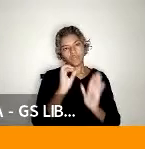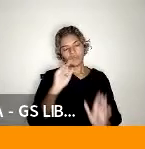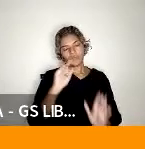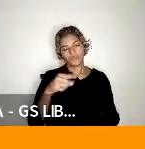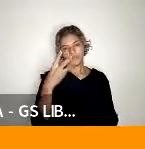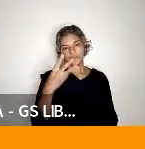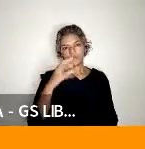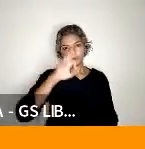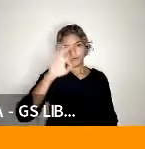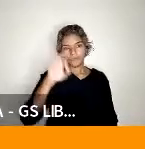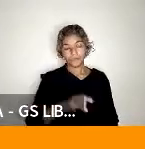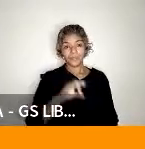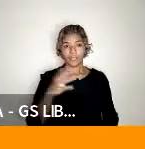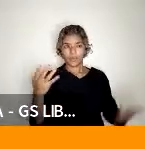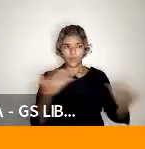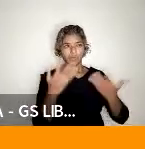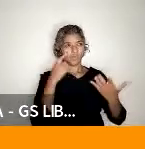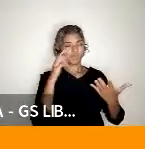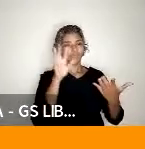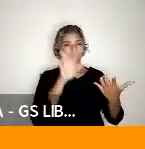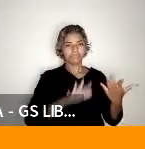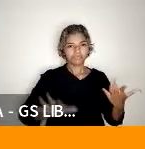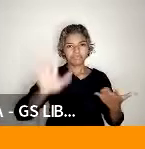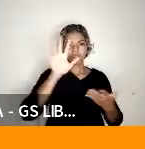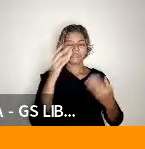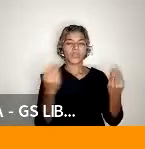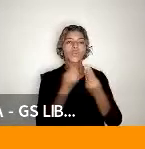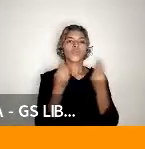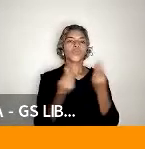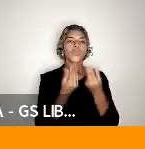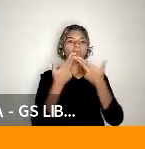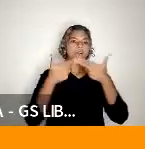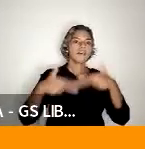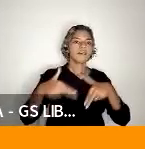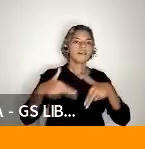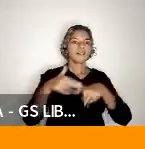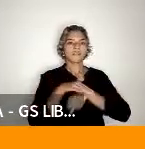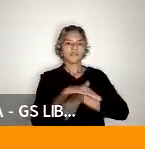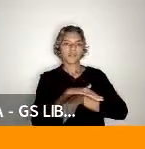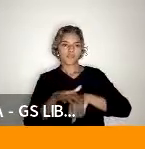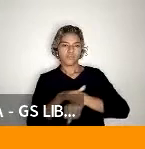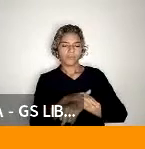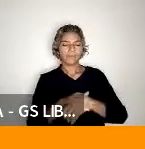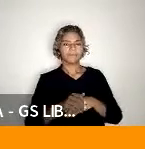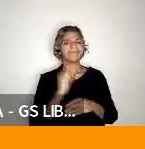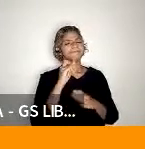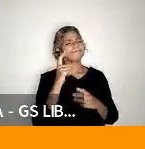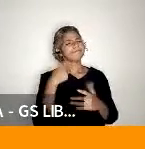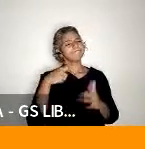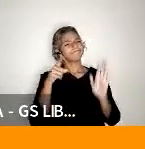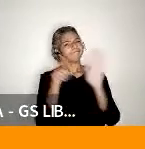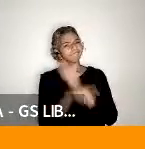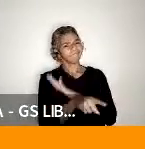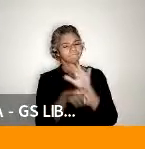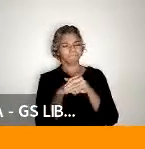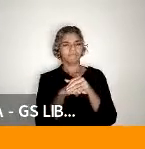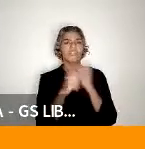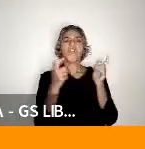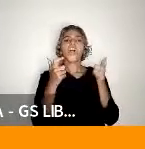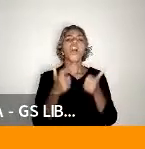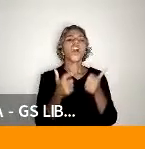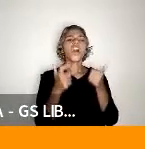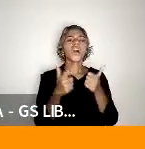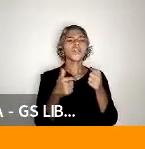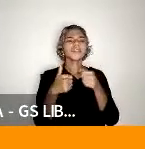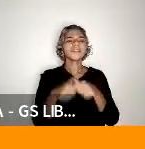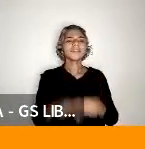a configuração, se a gente pensar na perspectiva de raça-cor, né? E aí a gente se pergunta, né, aonde estão essas